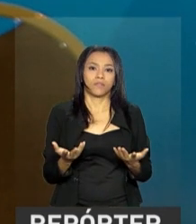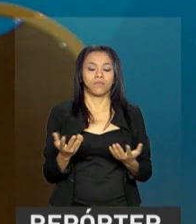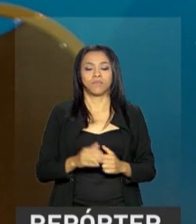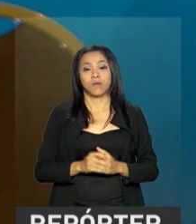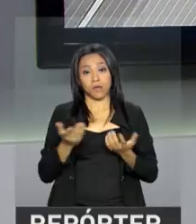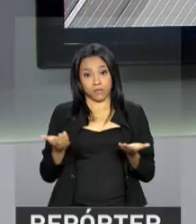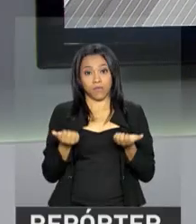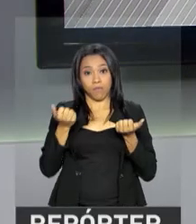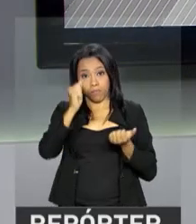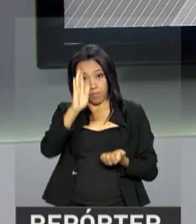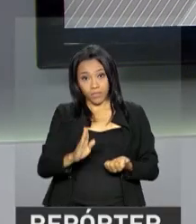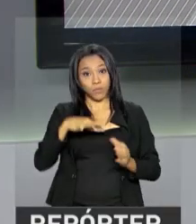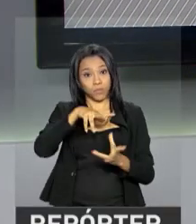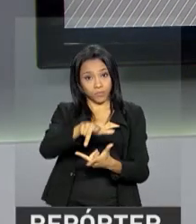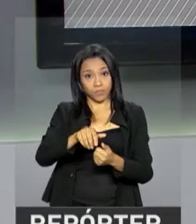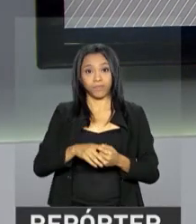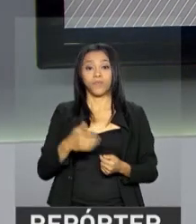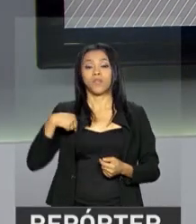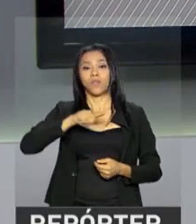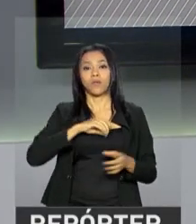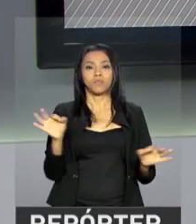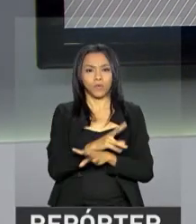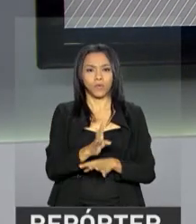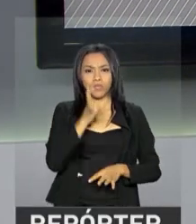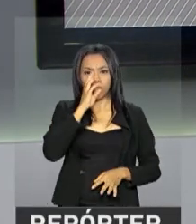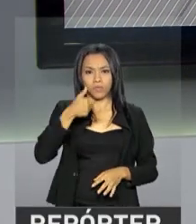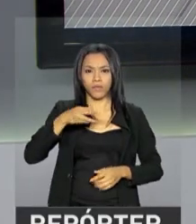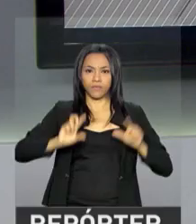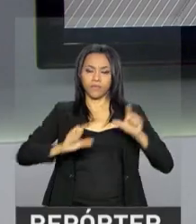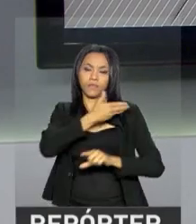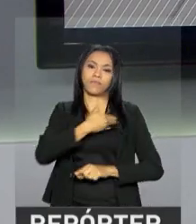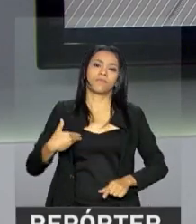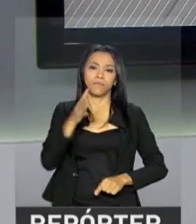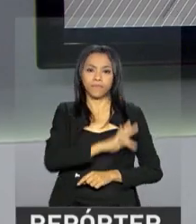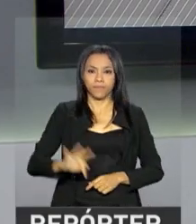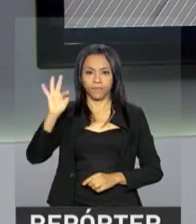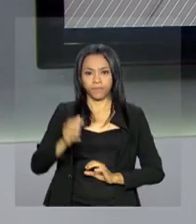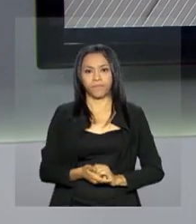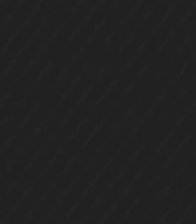mundo. Nós ficamos por aqui. Continue na NBR, a TV do Governo Federal.